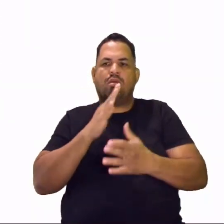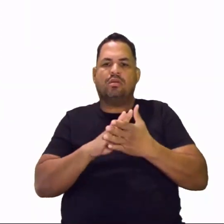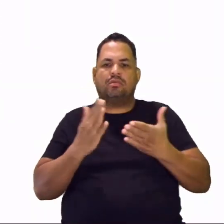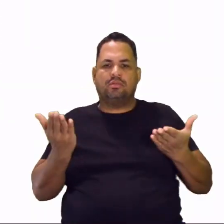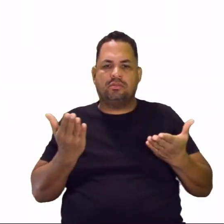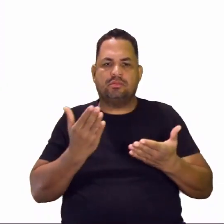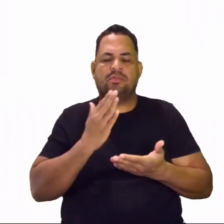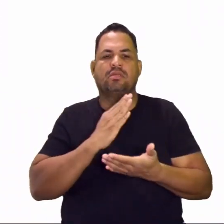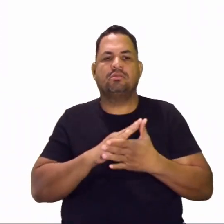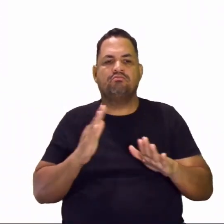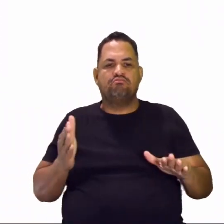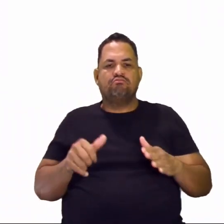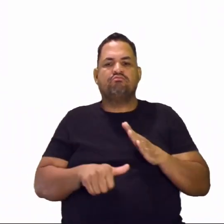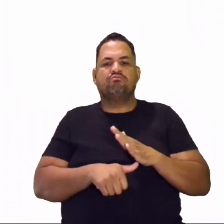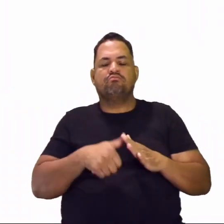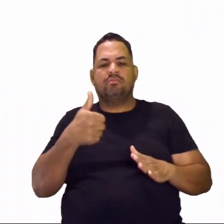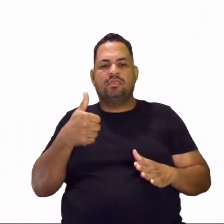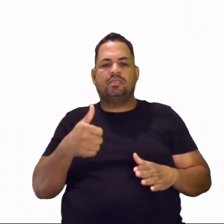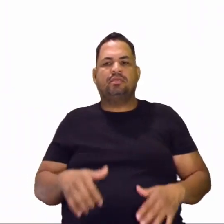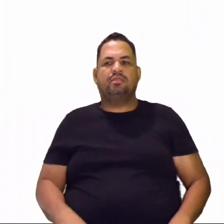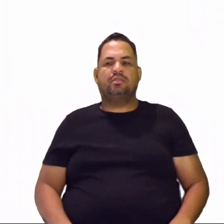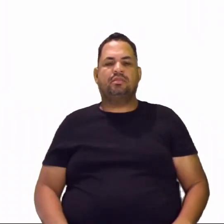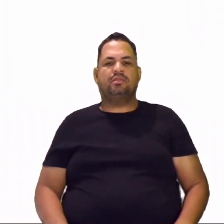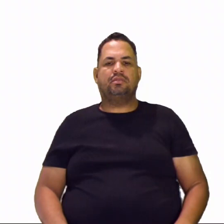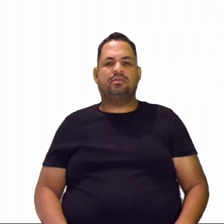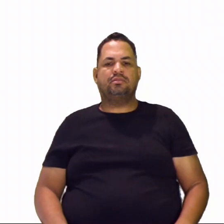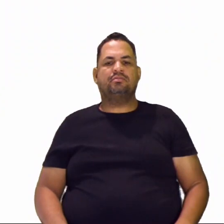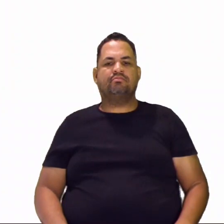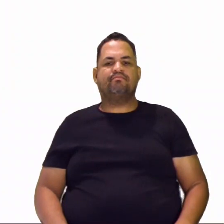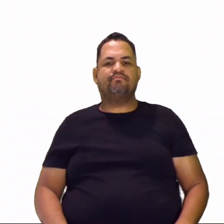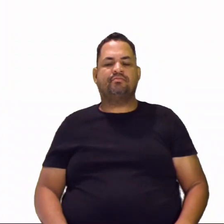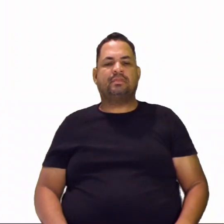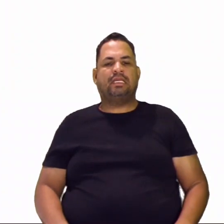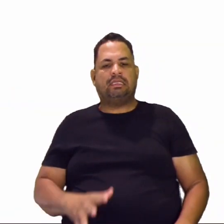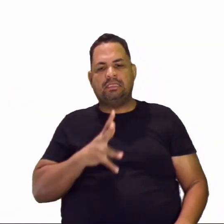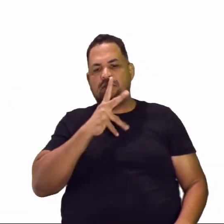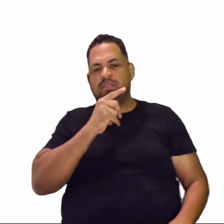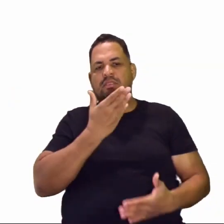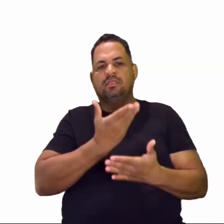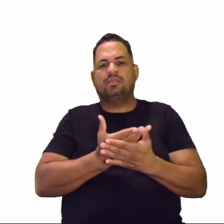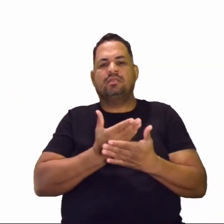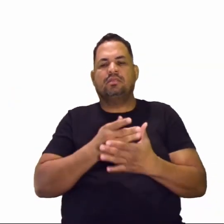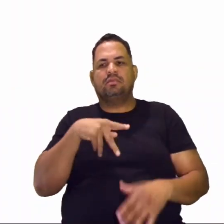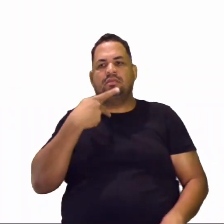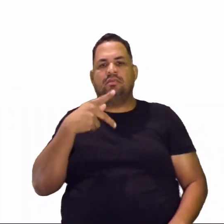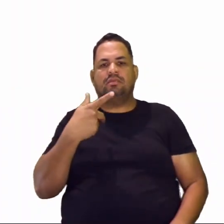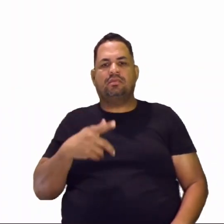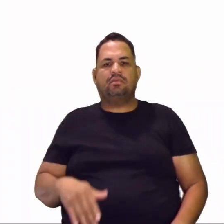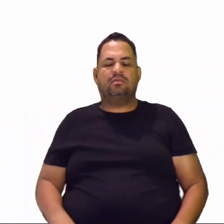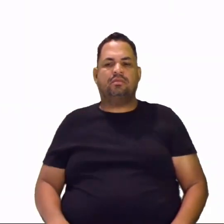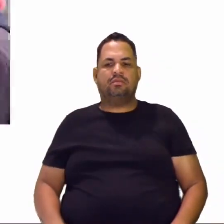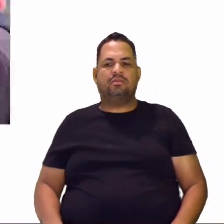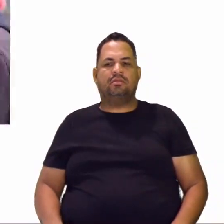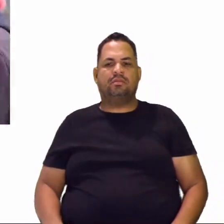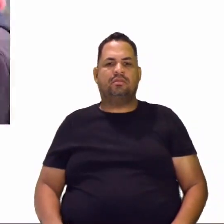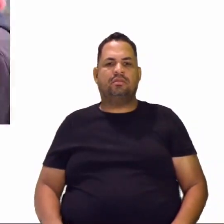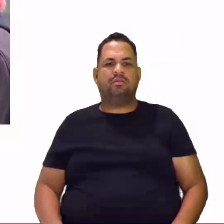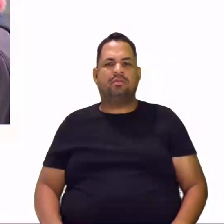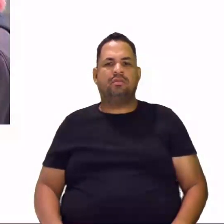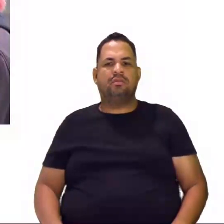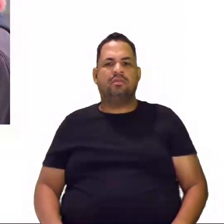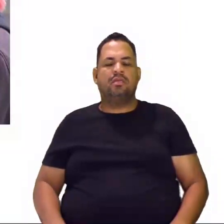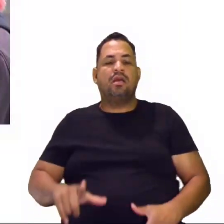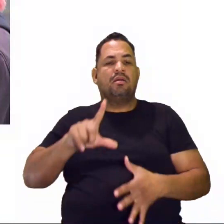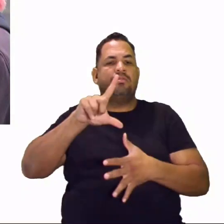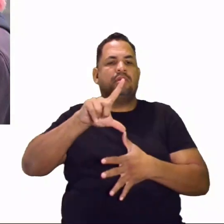está encerrando essa primeira parte aqui, que é longa, a parte mais longa da aula, para falar um pouquinho mais agora sobre a